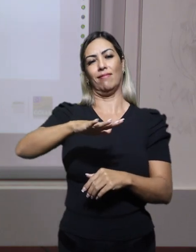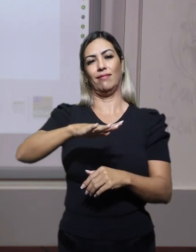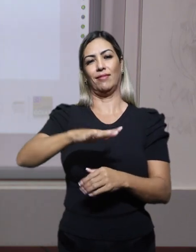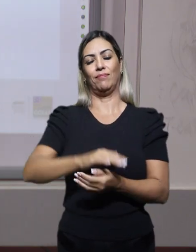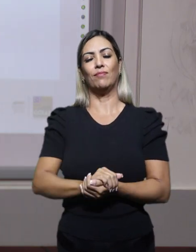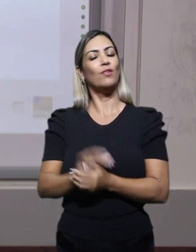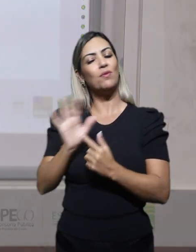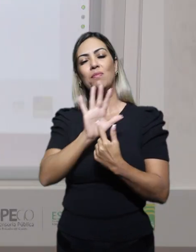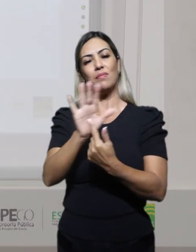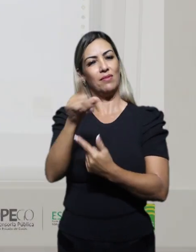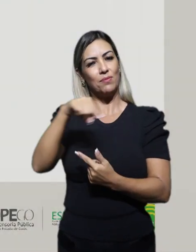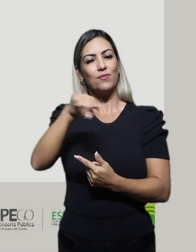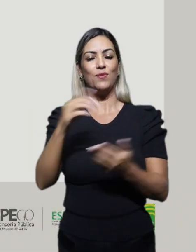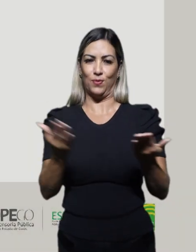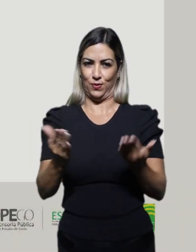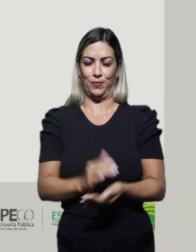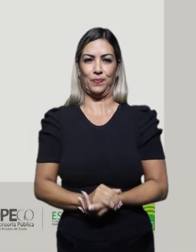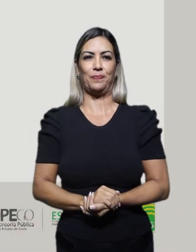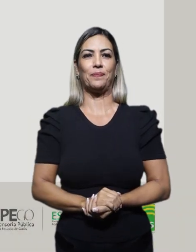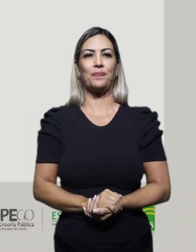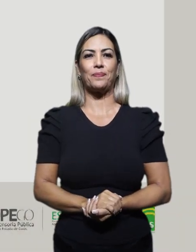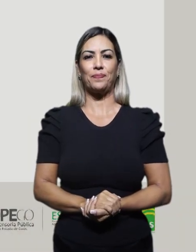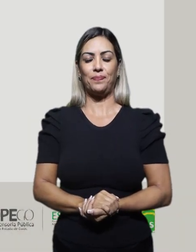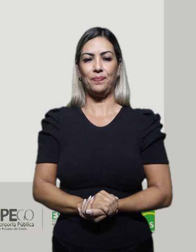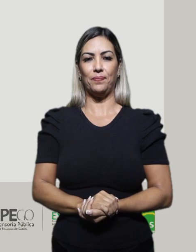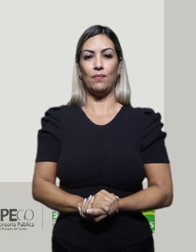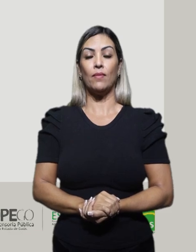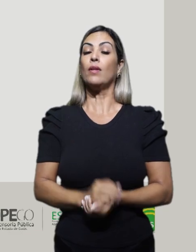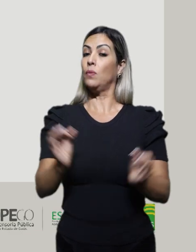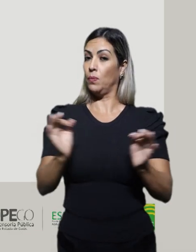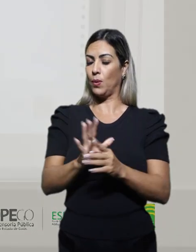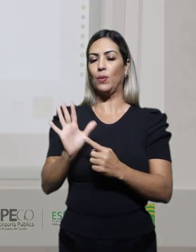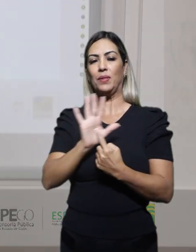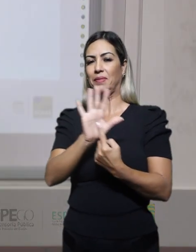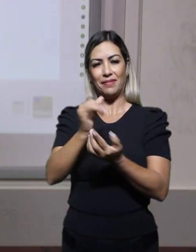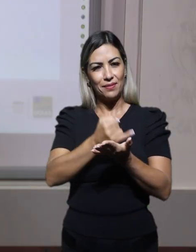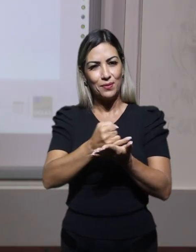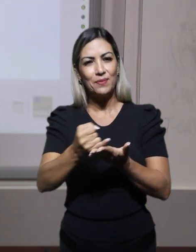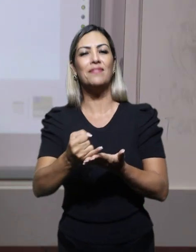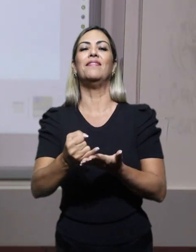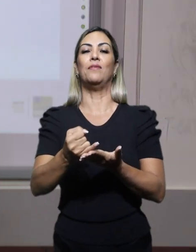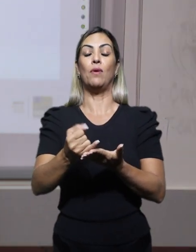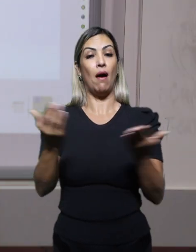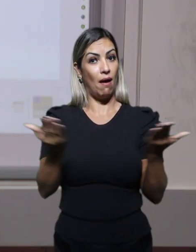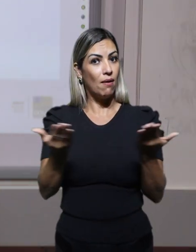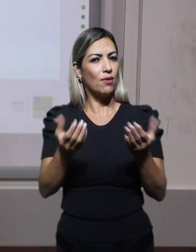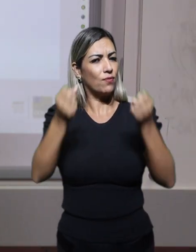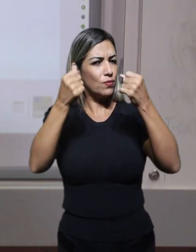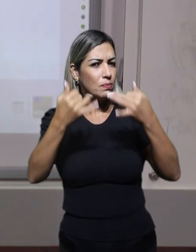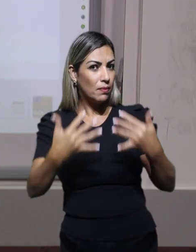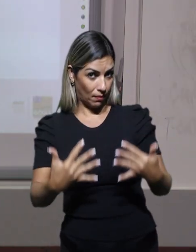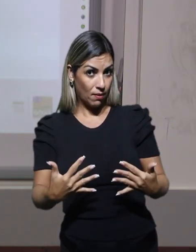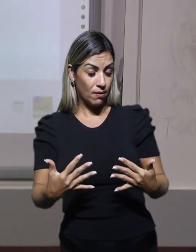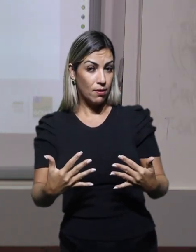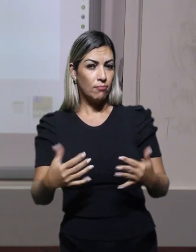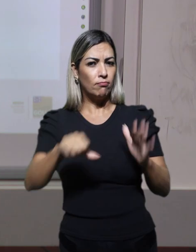vou tratar aqui com vocês. Bom, feita essa breve introdução, vamos falar hoje sobre